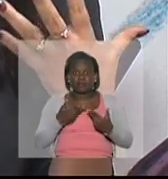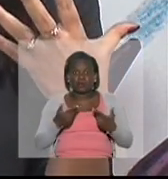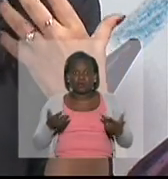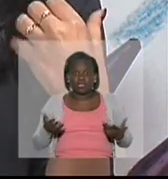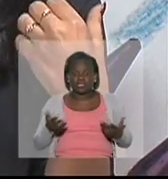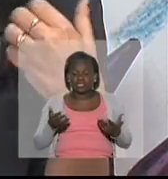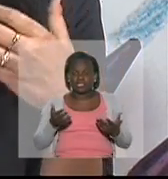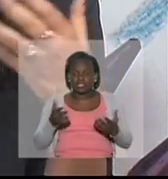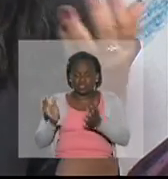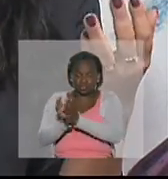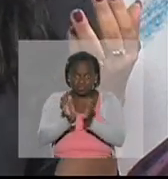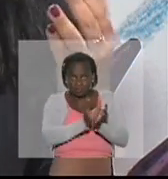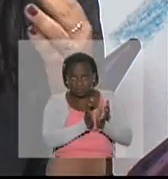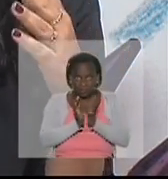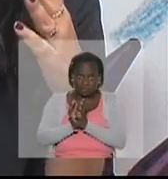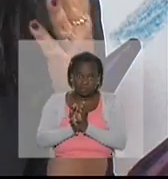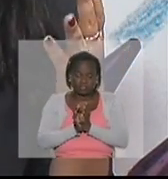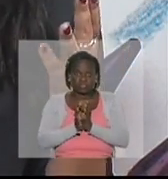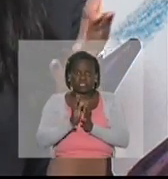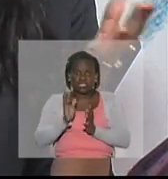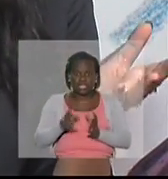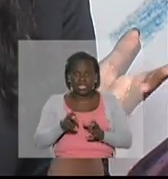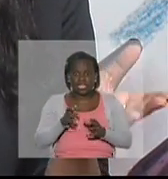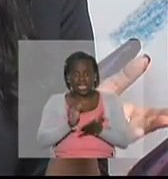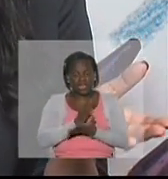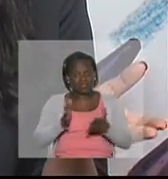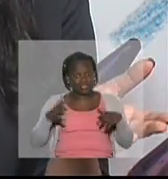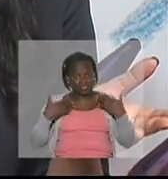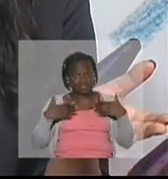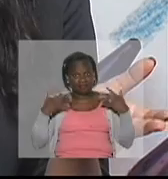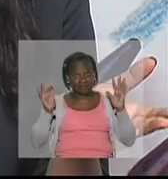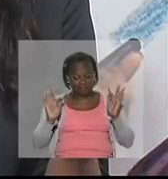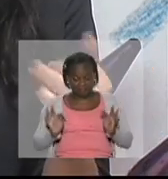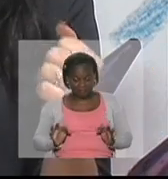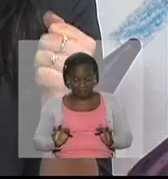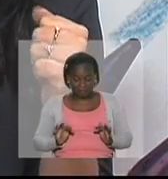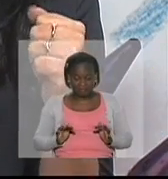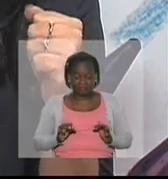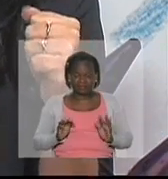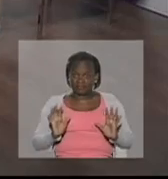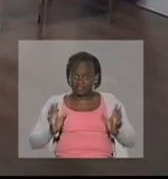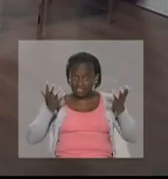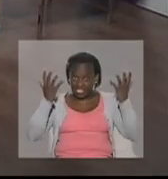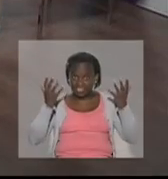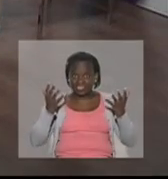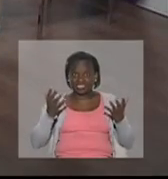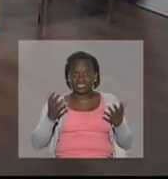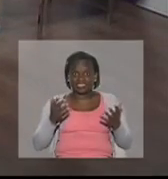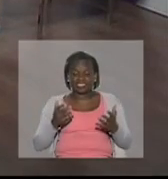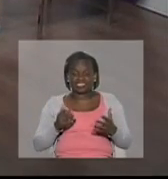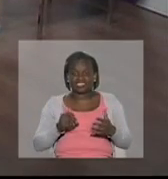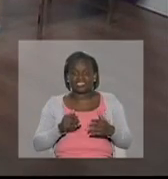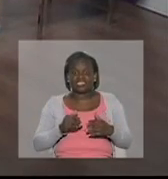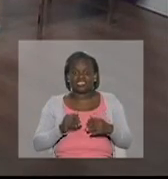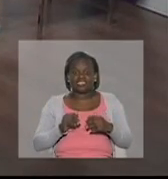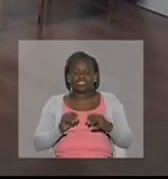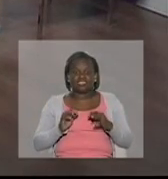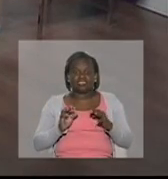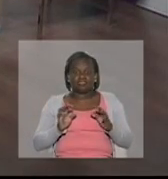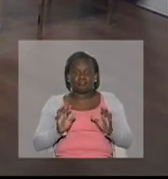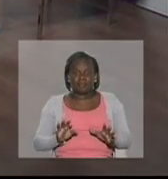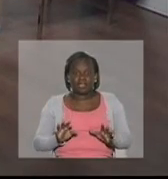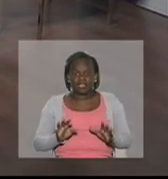né? Que para algumas tribos é motivo de alegria. Supernatural. Tem as festas, né? Festa, Pra celebrar o